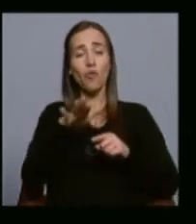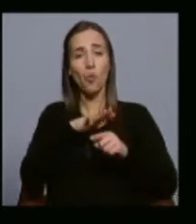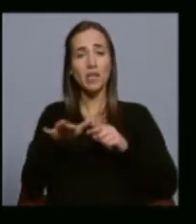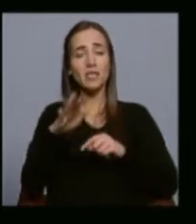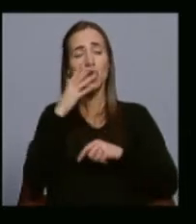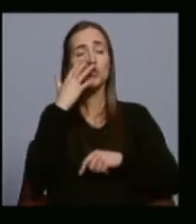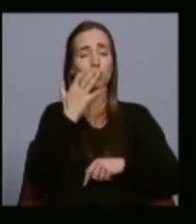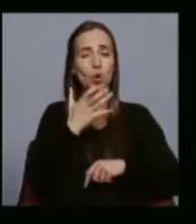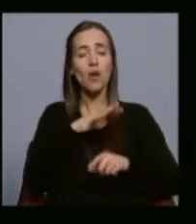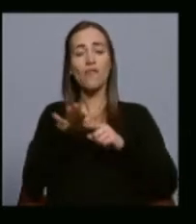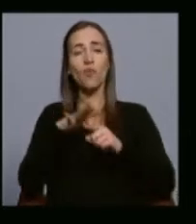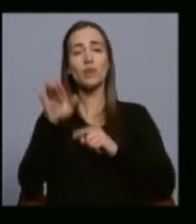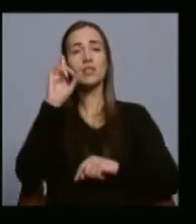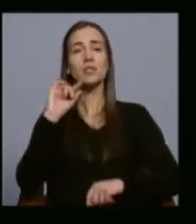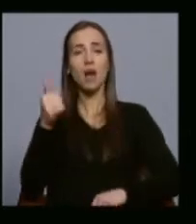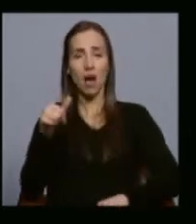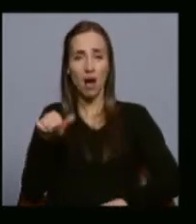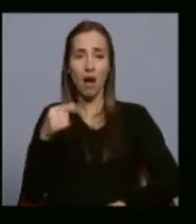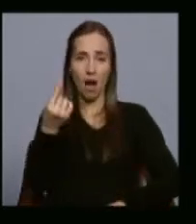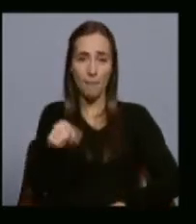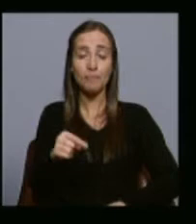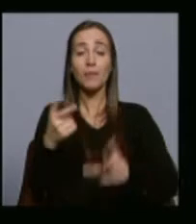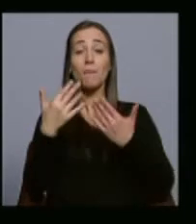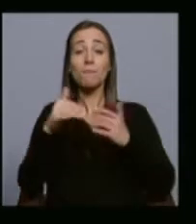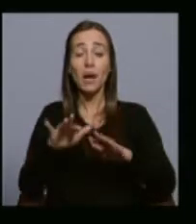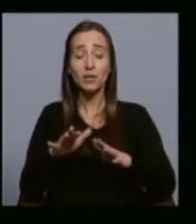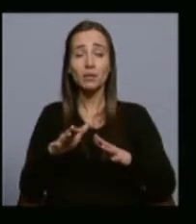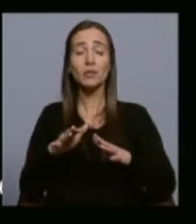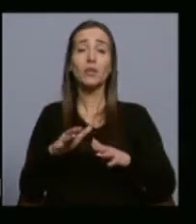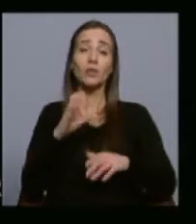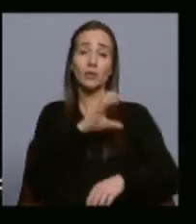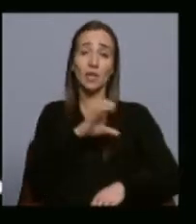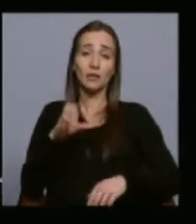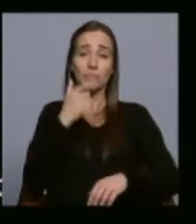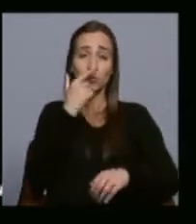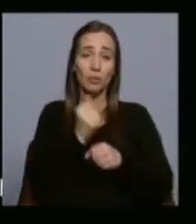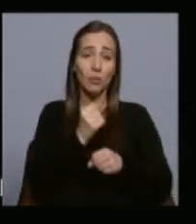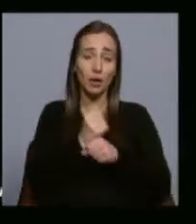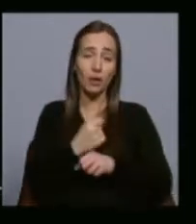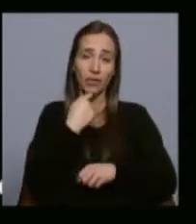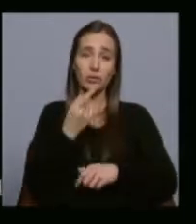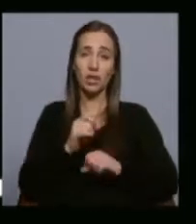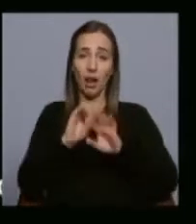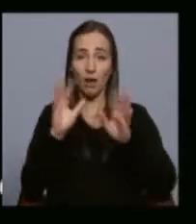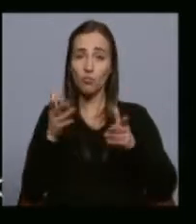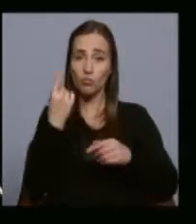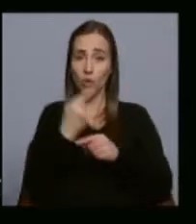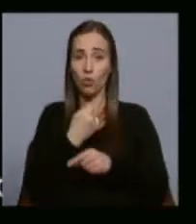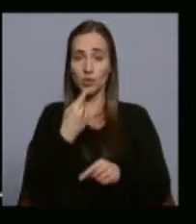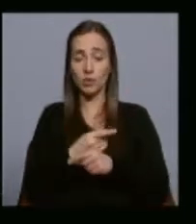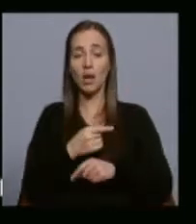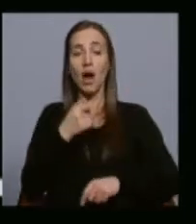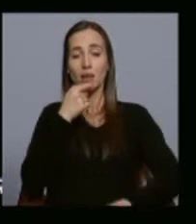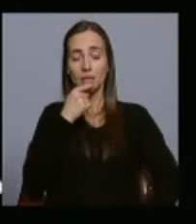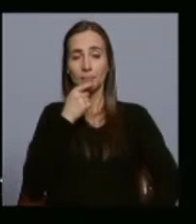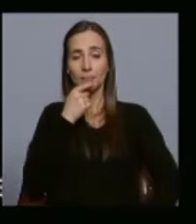ciclo menstrual da mulher. Mas os cientistas também são claros no seguinte: a questão do